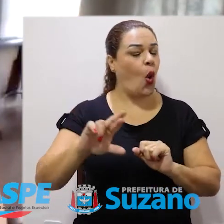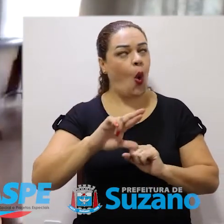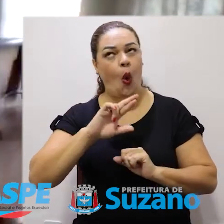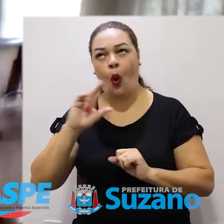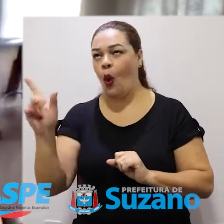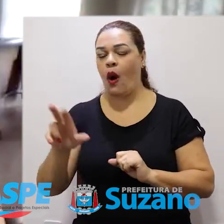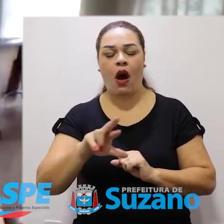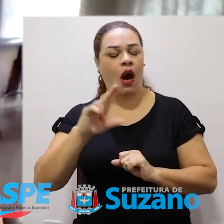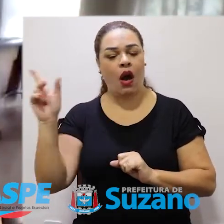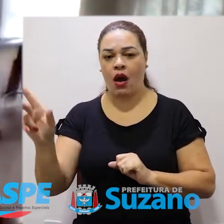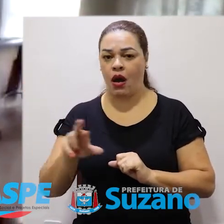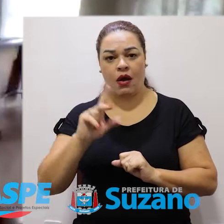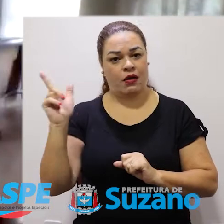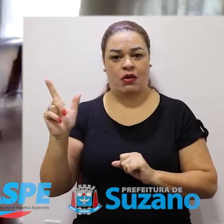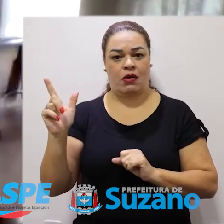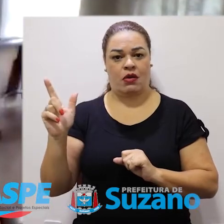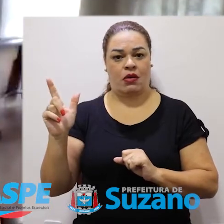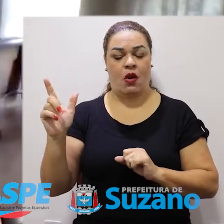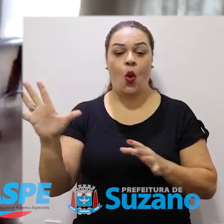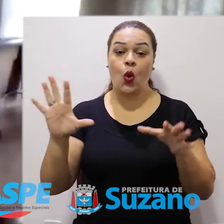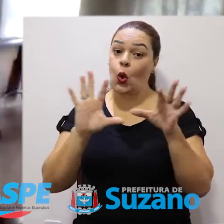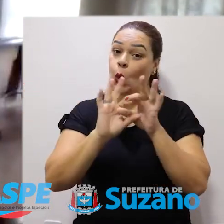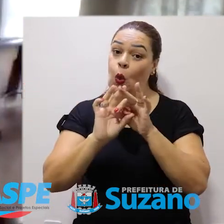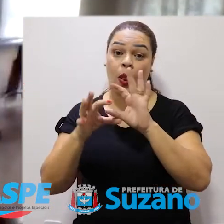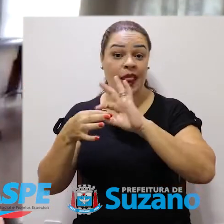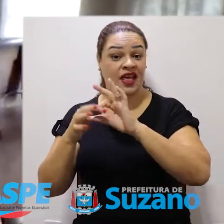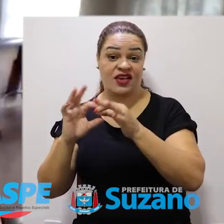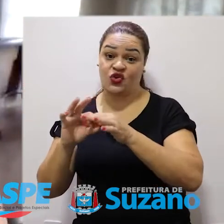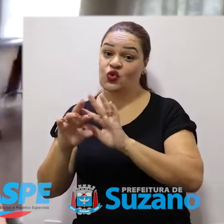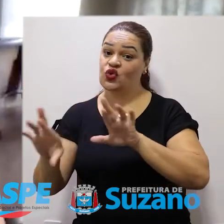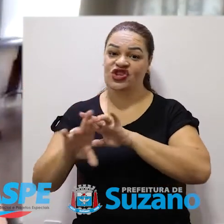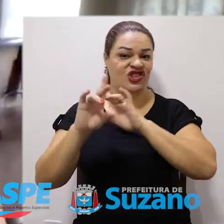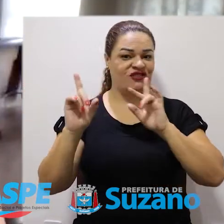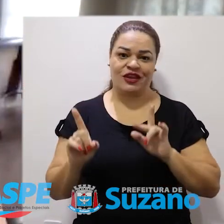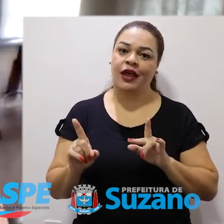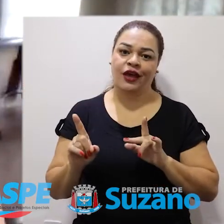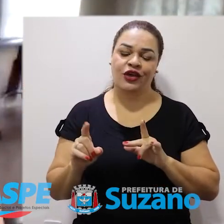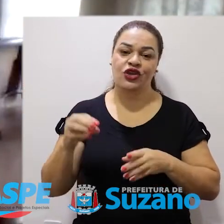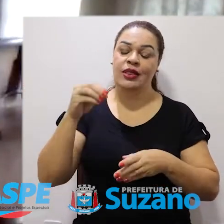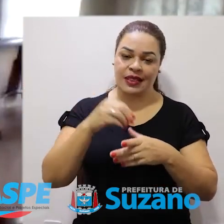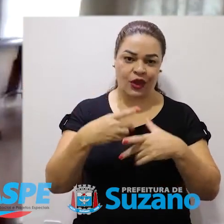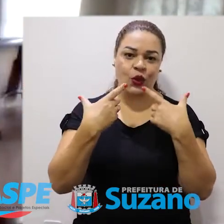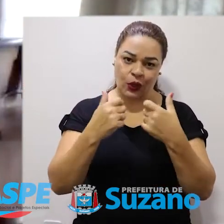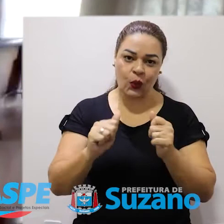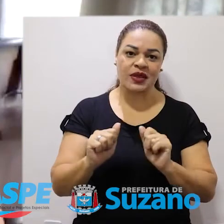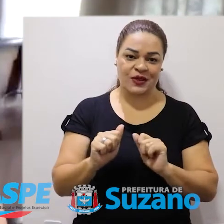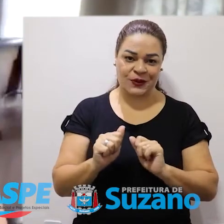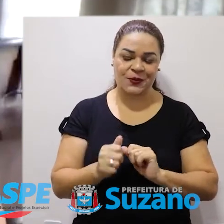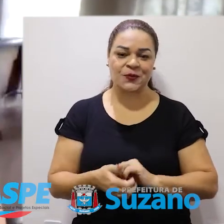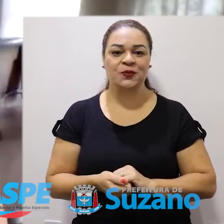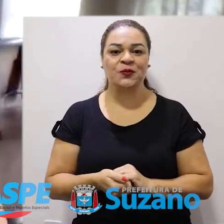outro... linguagem, ela vem em outro contexto, ela significa outra coisa dentro da cadeia da linguística. E não